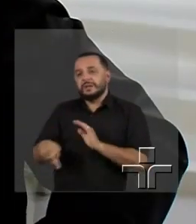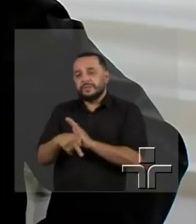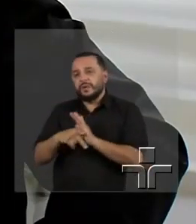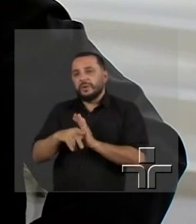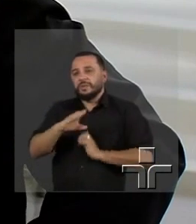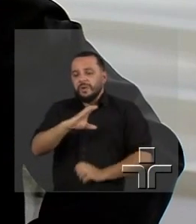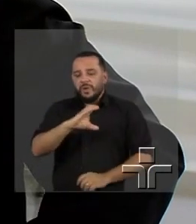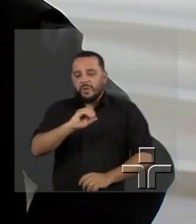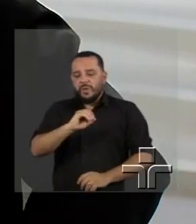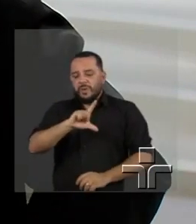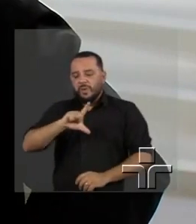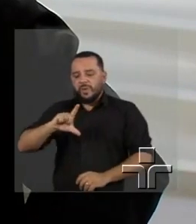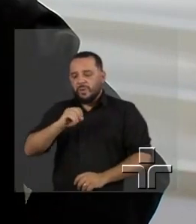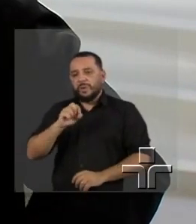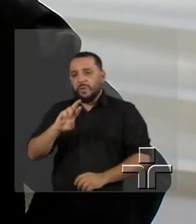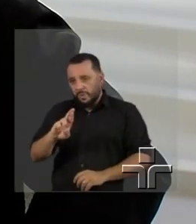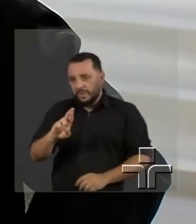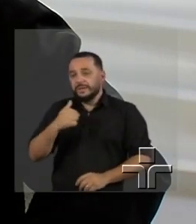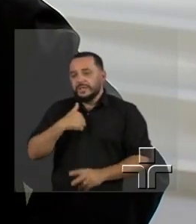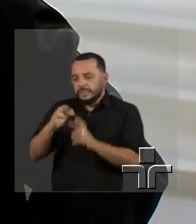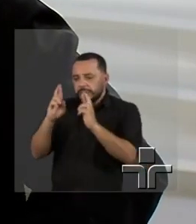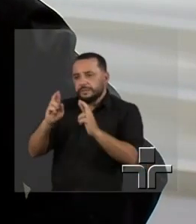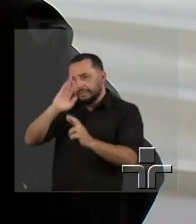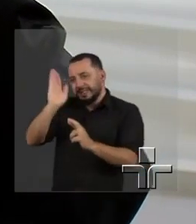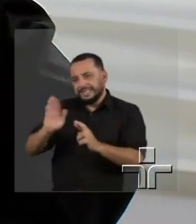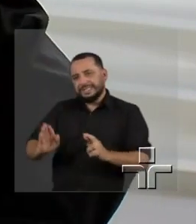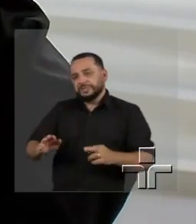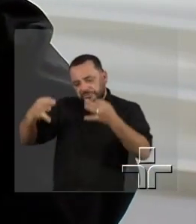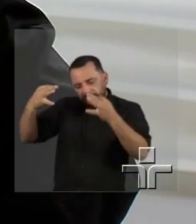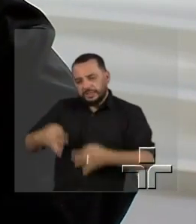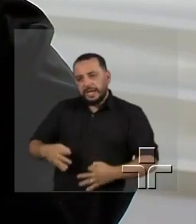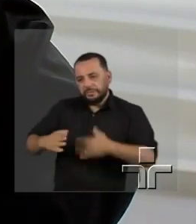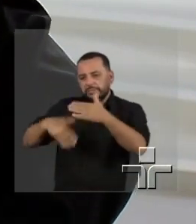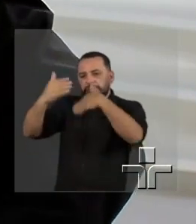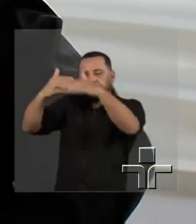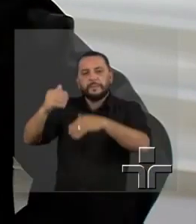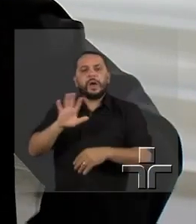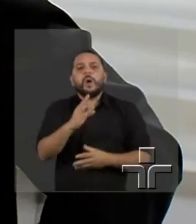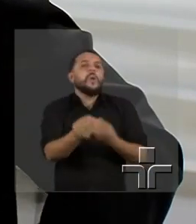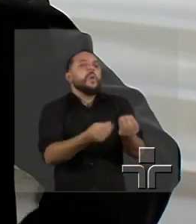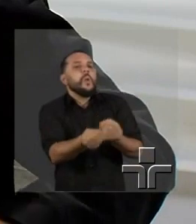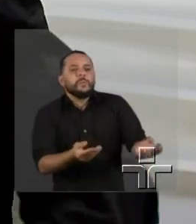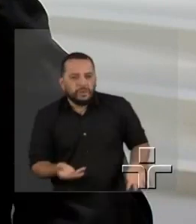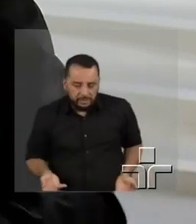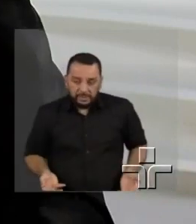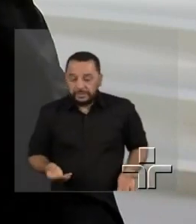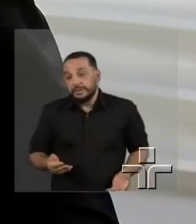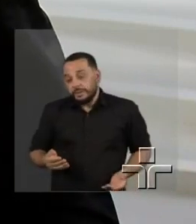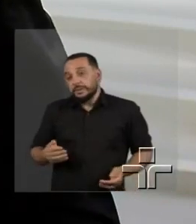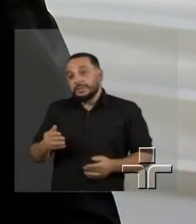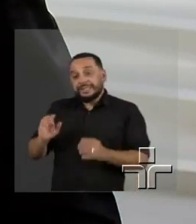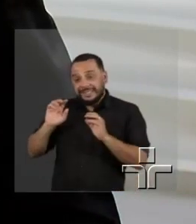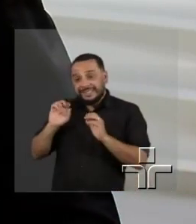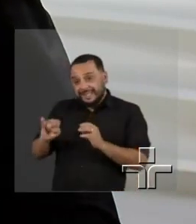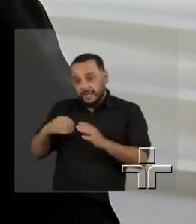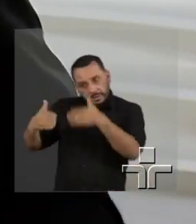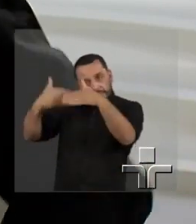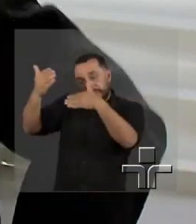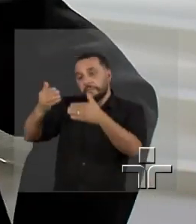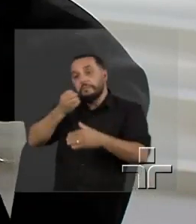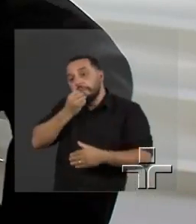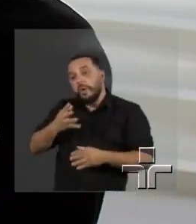No caso do militar, o que eu acho, né? Tem o ministro da Defesa que estuda isso a fundo, tem o Exército, a Marinha Aeronáutica que assessora o ministro da Defesa,